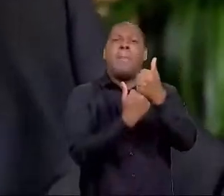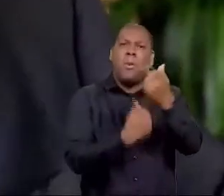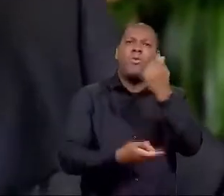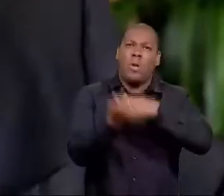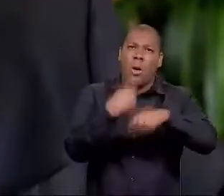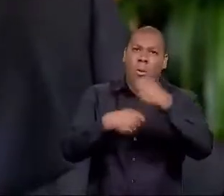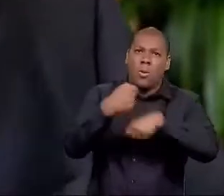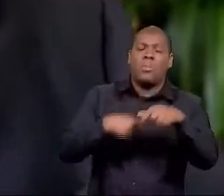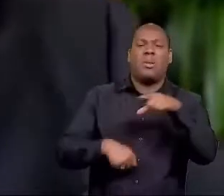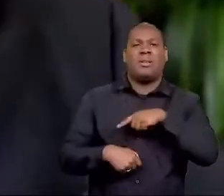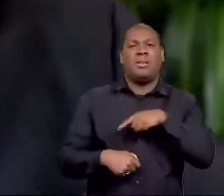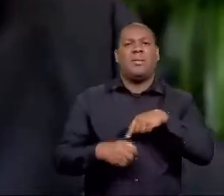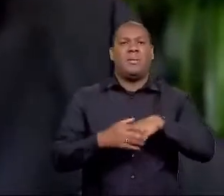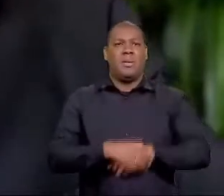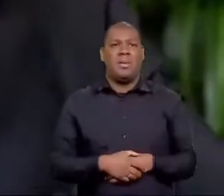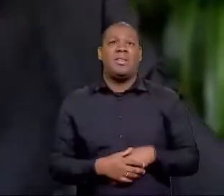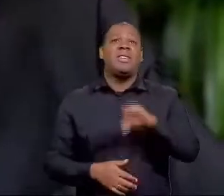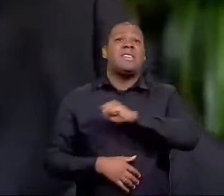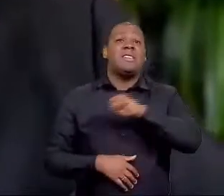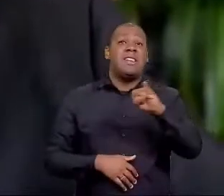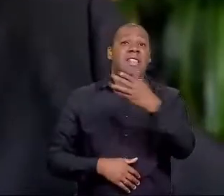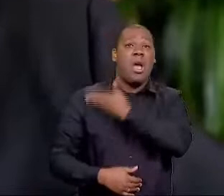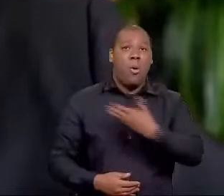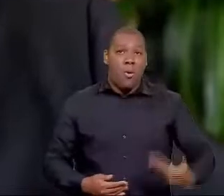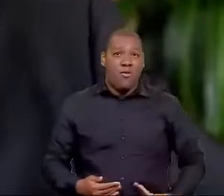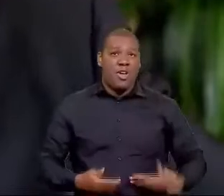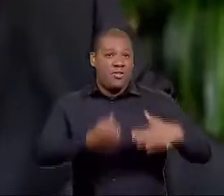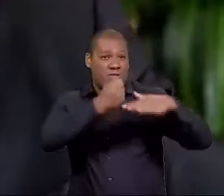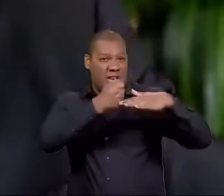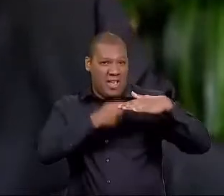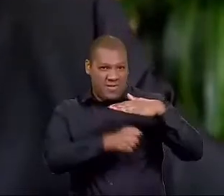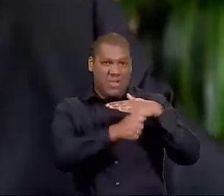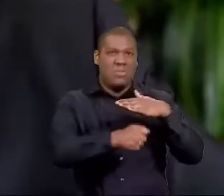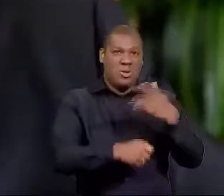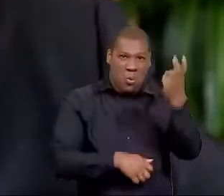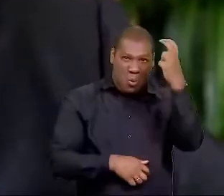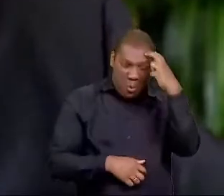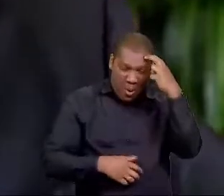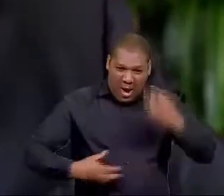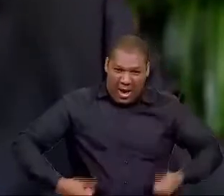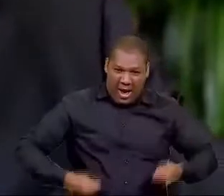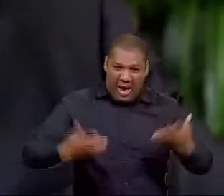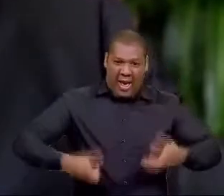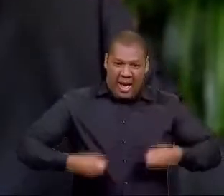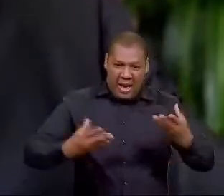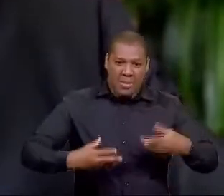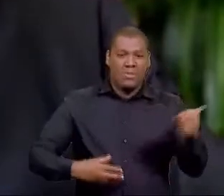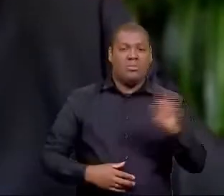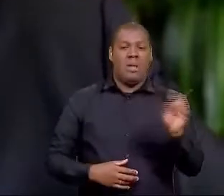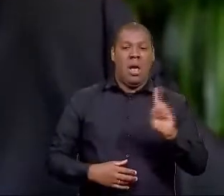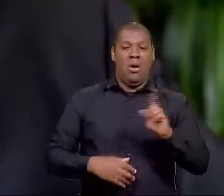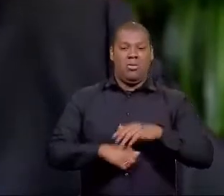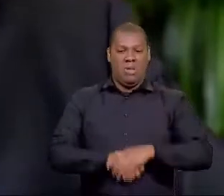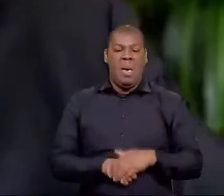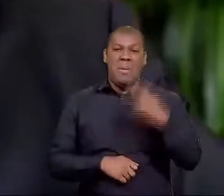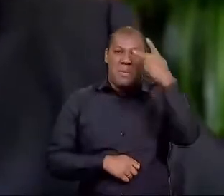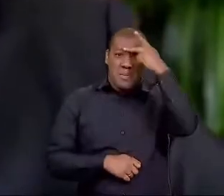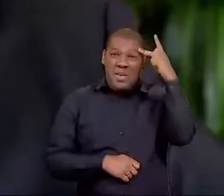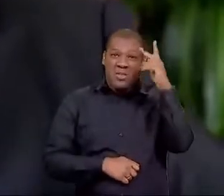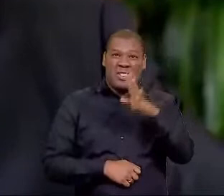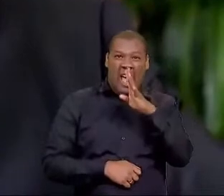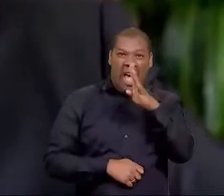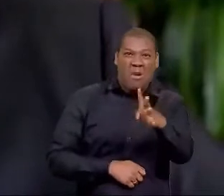na cultura, o governo está gastando, é um bobão, é um mentiroso, é um ignorante. Porque